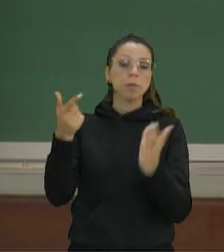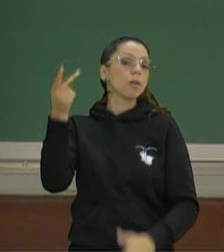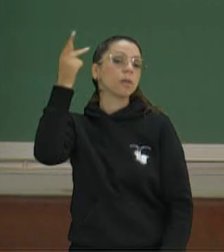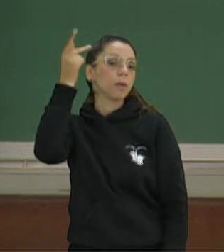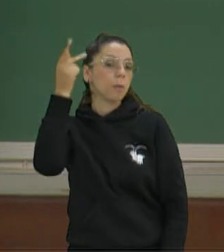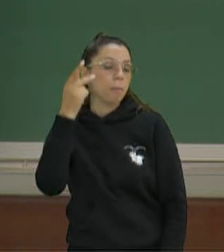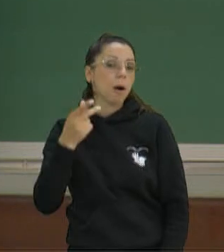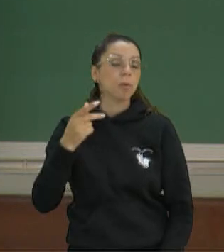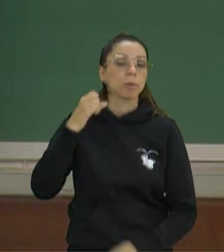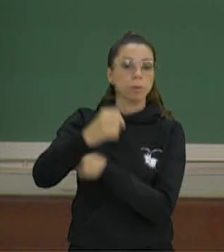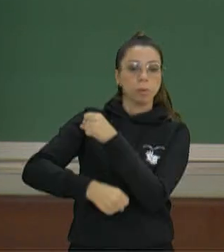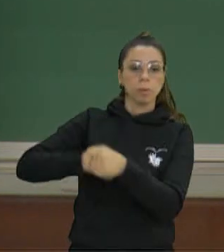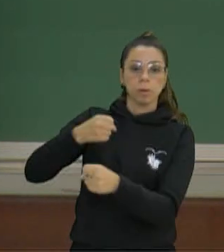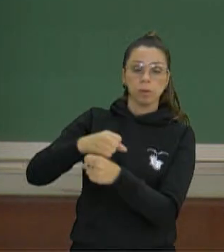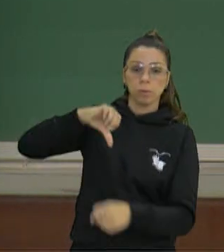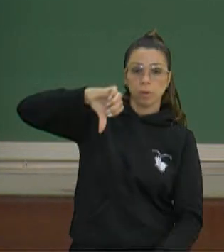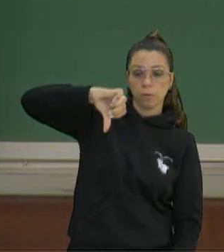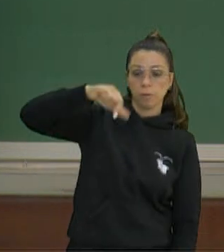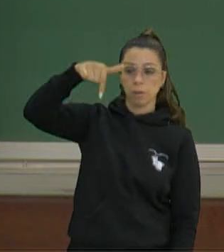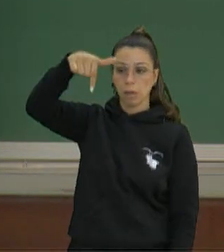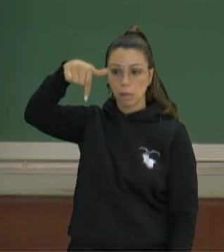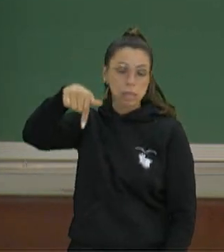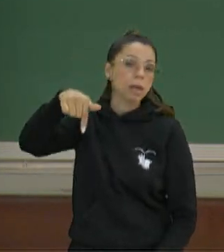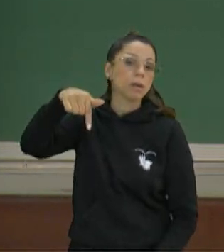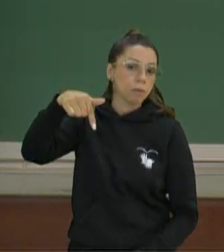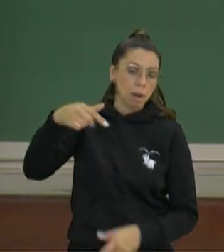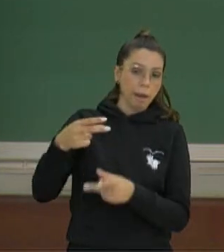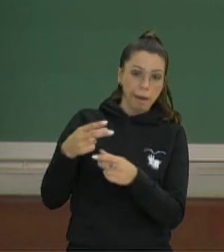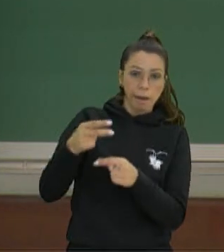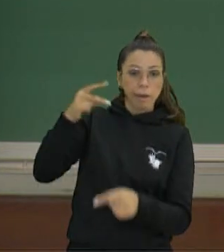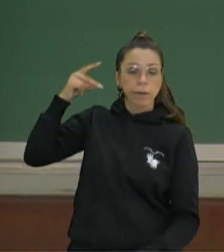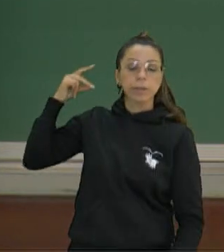trouxe esses dados mais antigos porque foi ali, né, no começo do